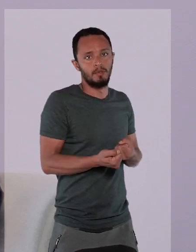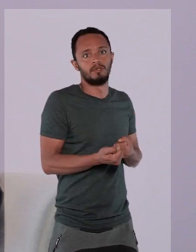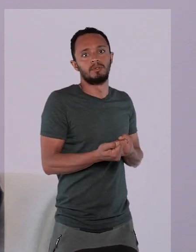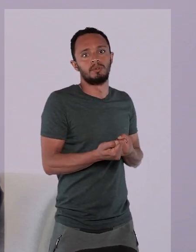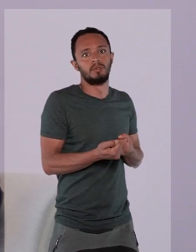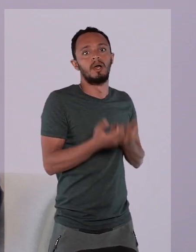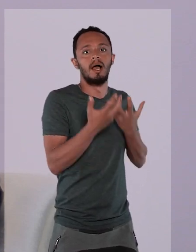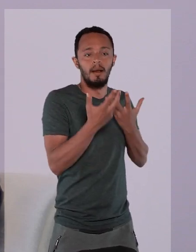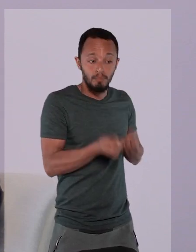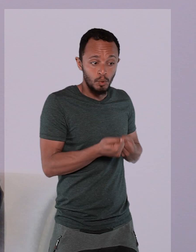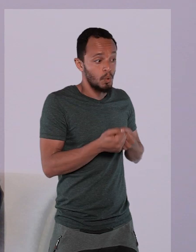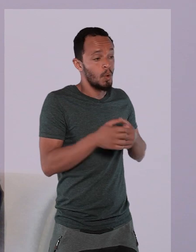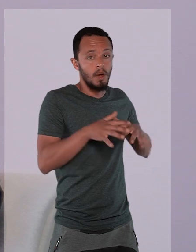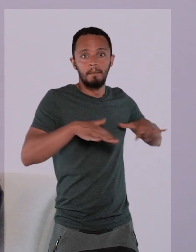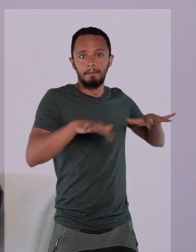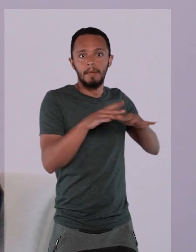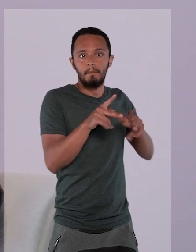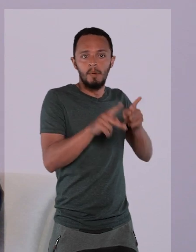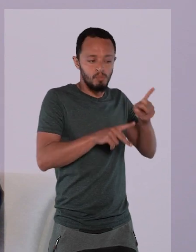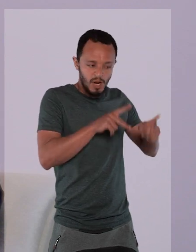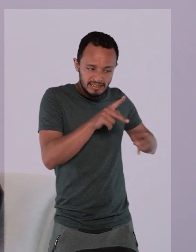Mas nós